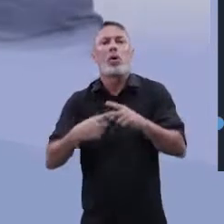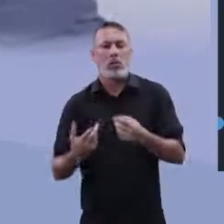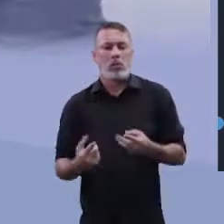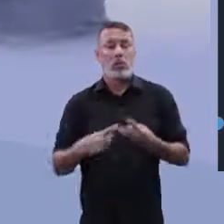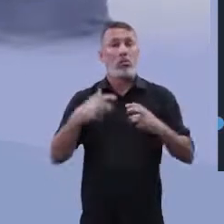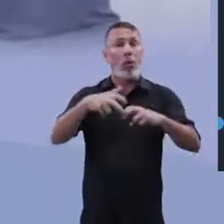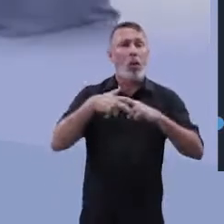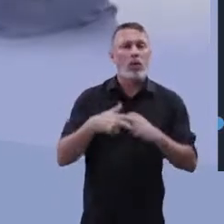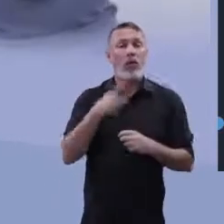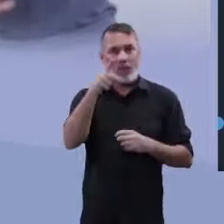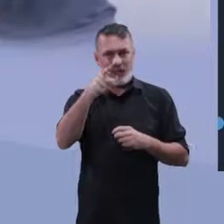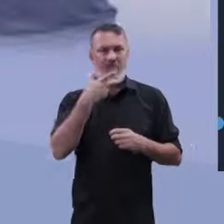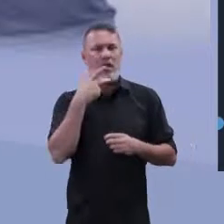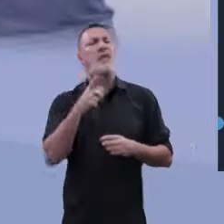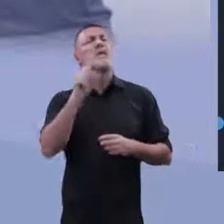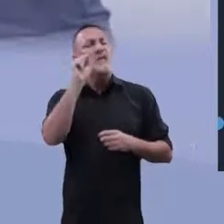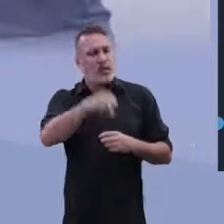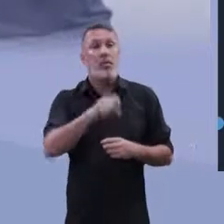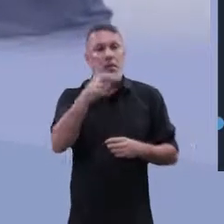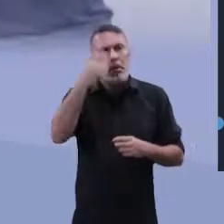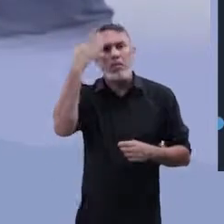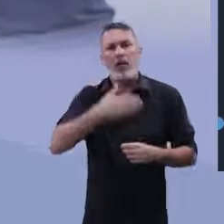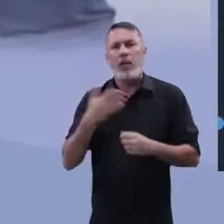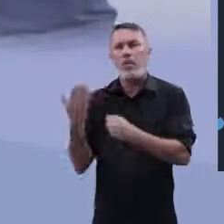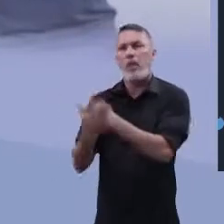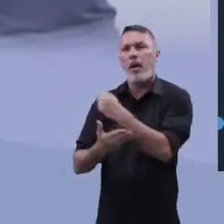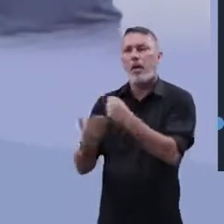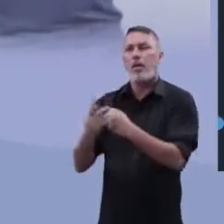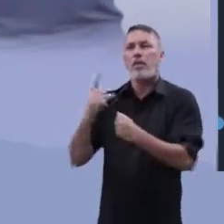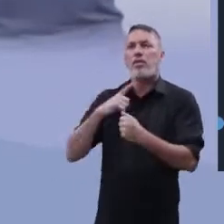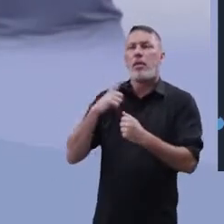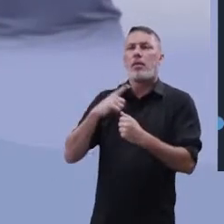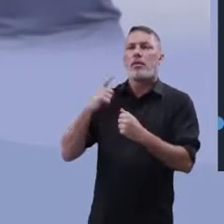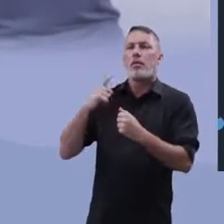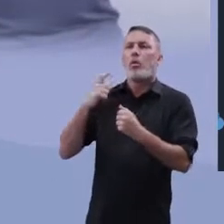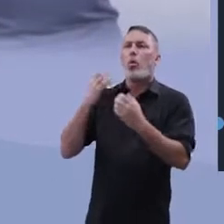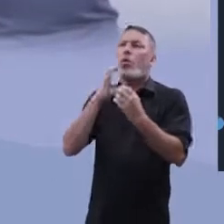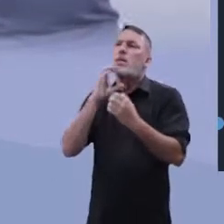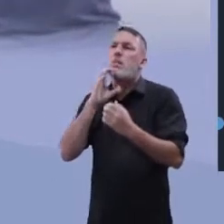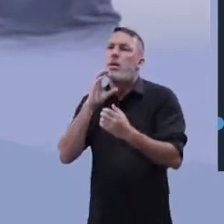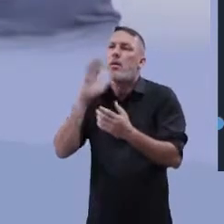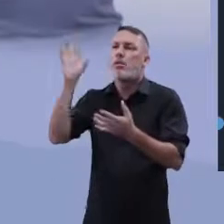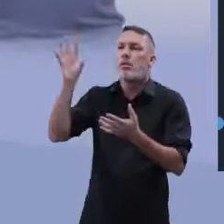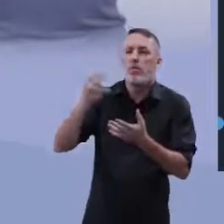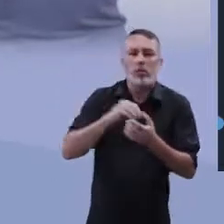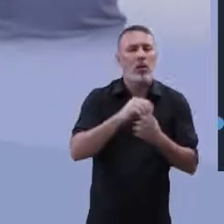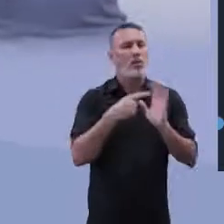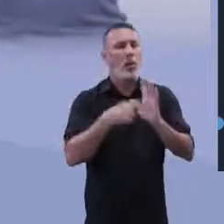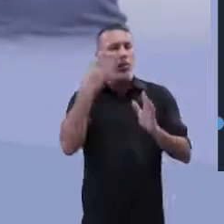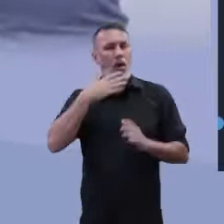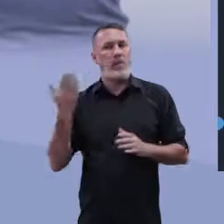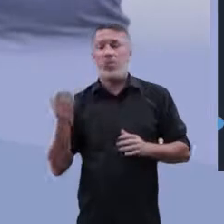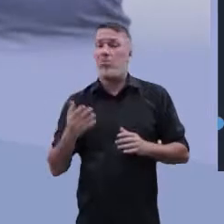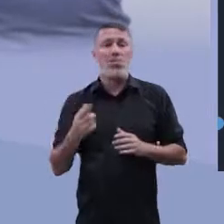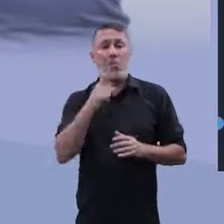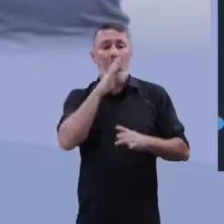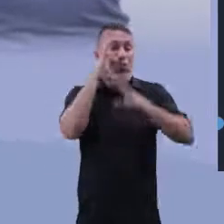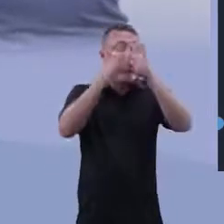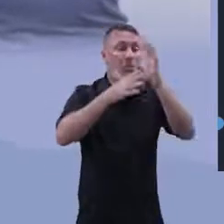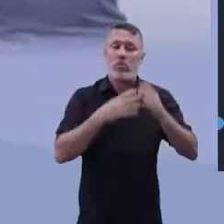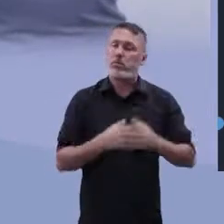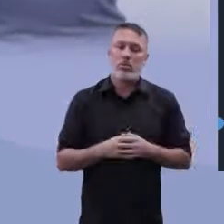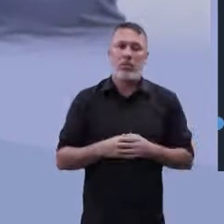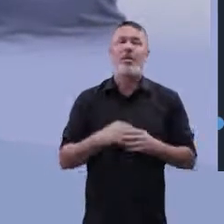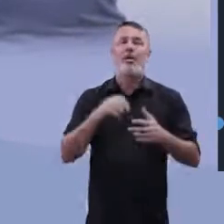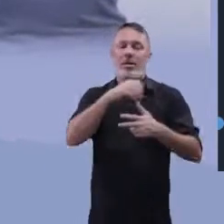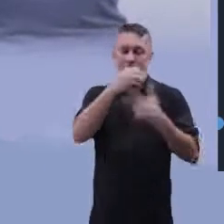se você está afirmando, prova com uma área do conhecimento. Ele não fez isso. Aí por isso que o INEP fala, olha, há uma